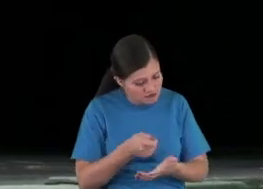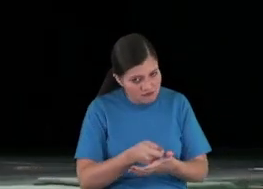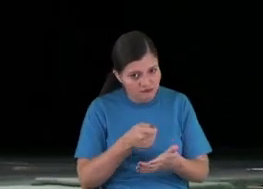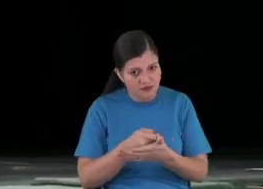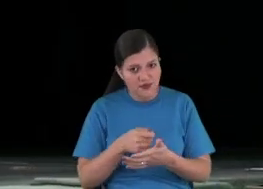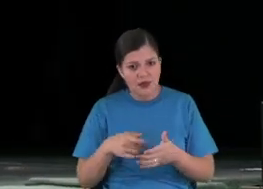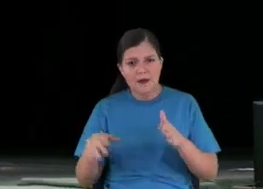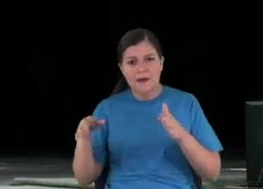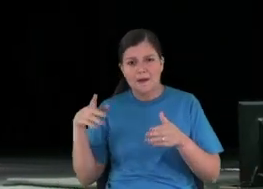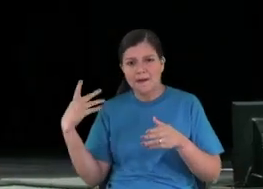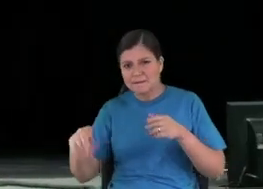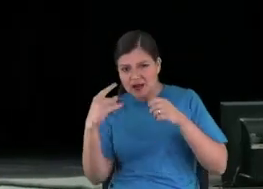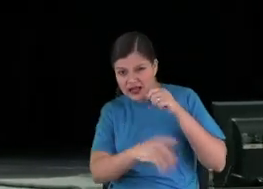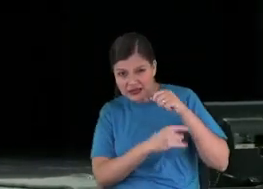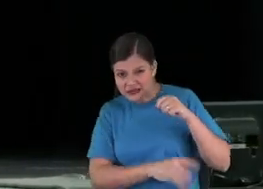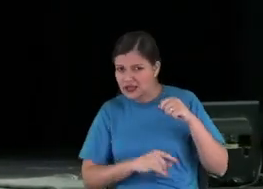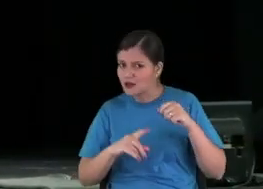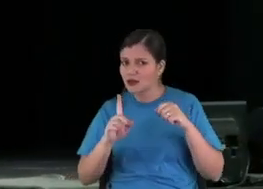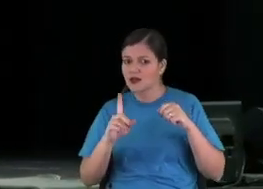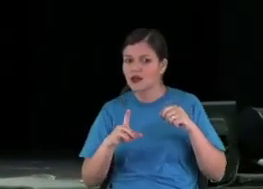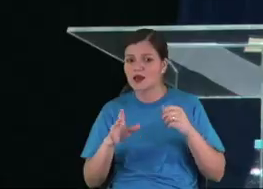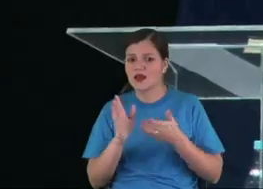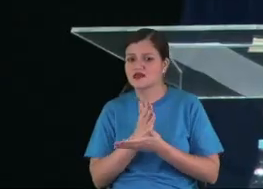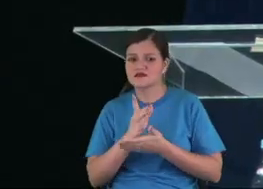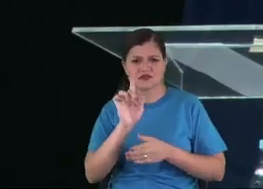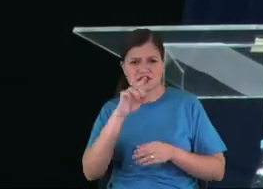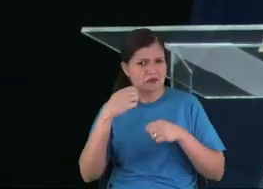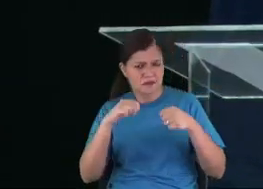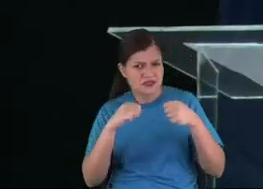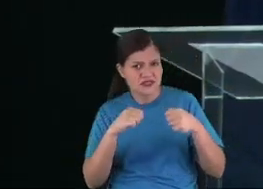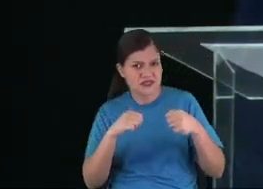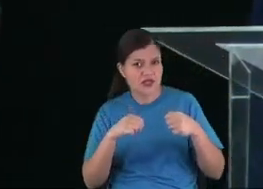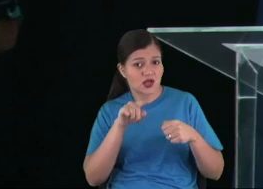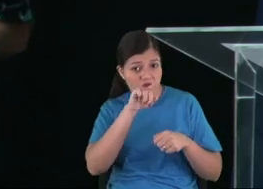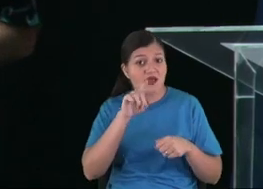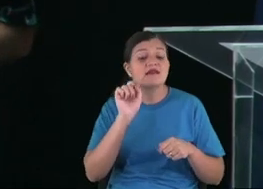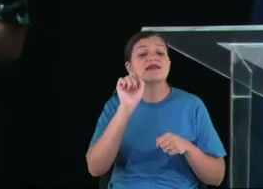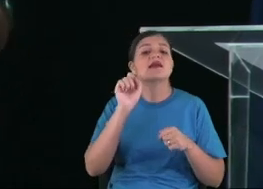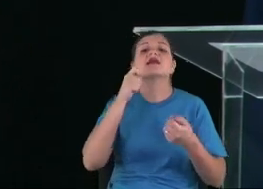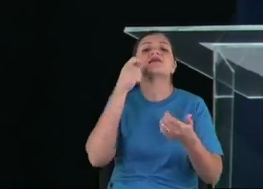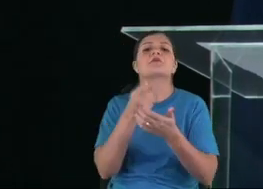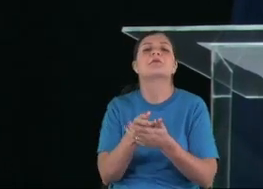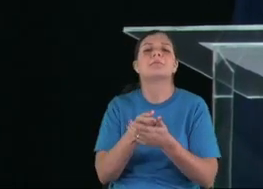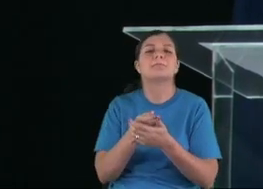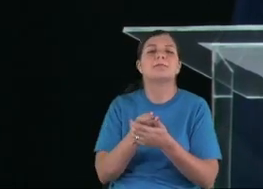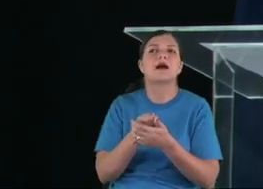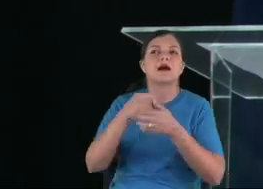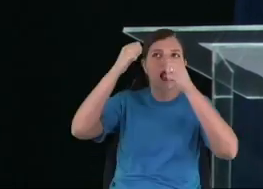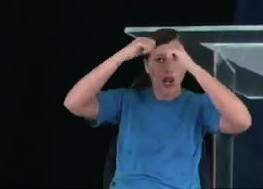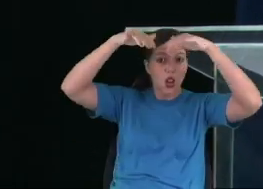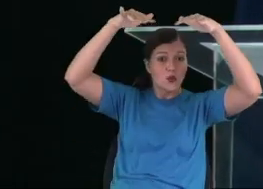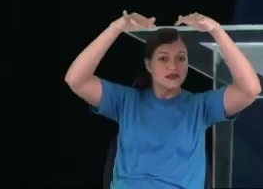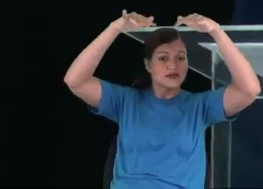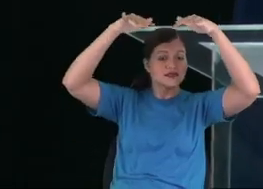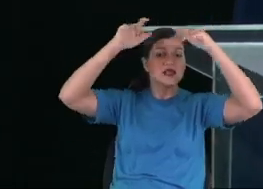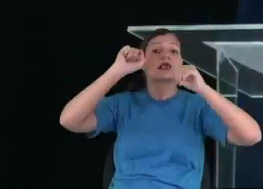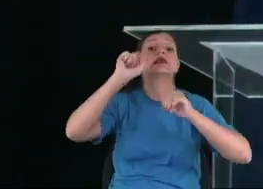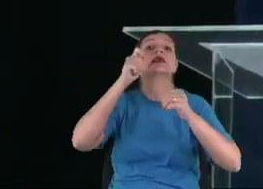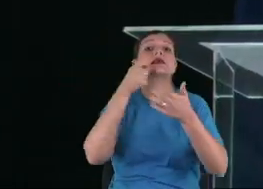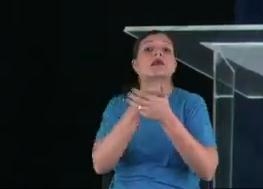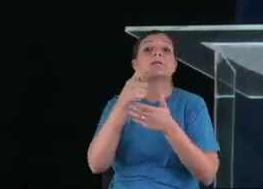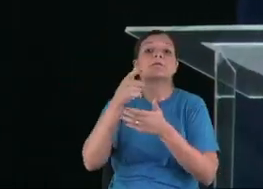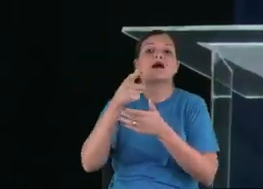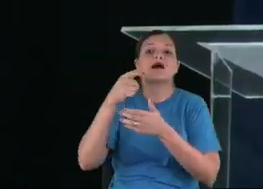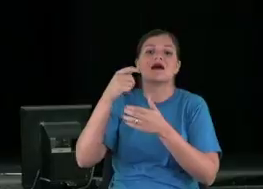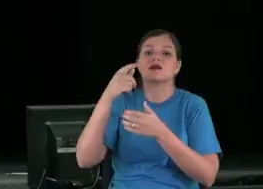tem que bater? Não tem que bater coisa nenhuma. Quem é que paga a luz do seu filho? Quem é que paga o ar-condicionado? Quem é que paga o